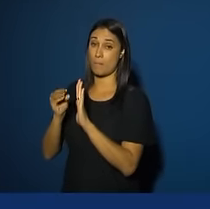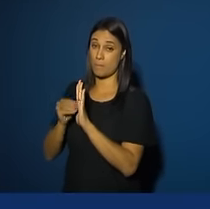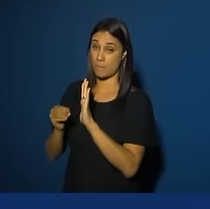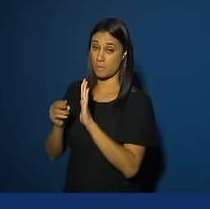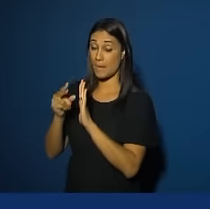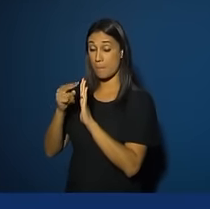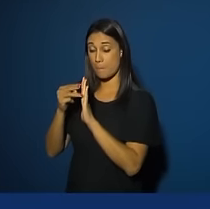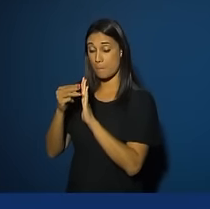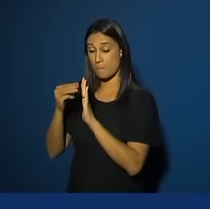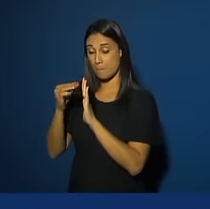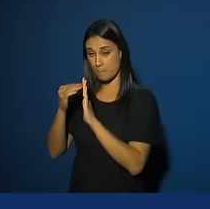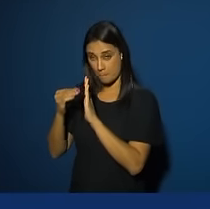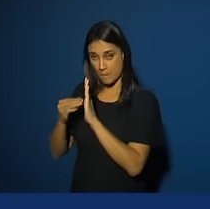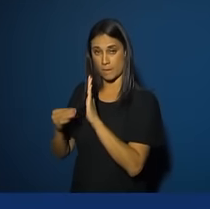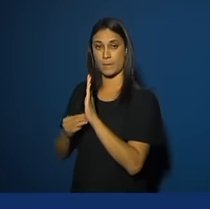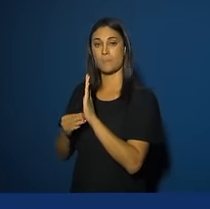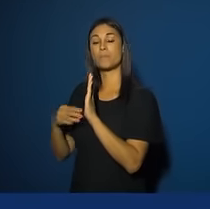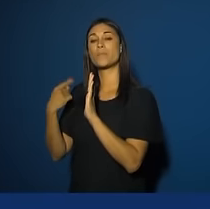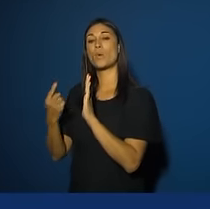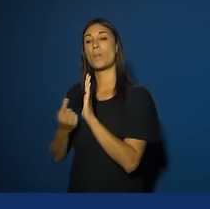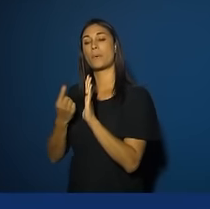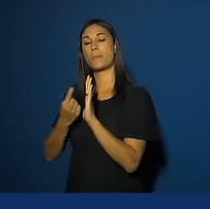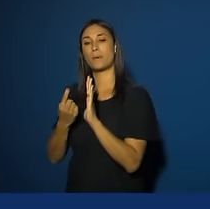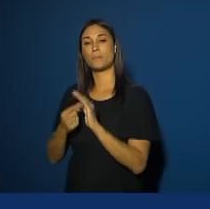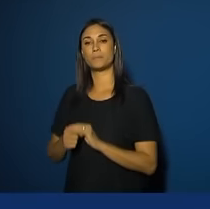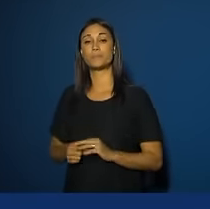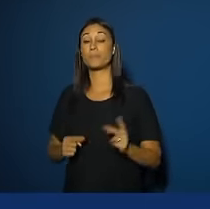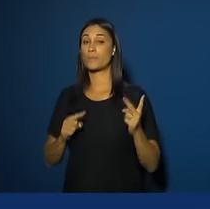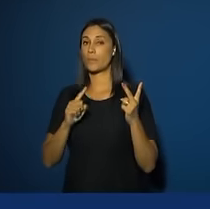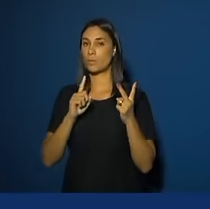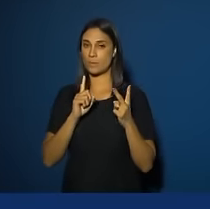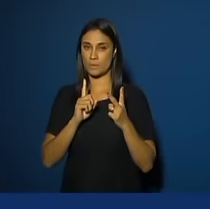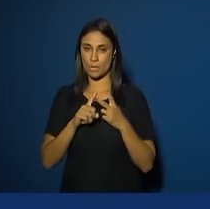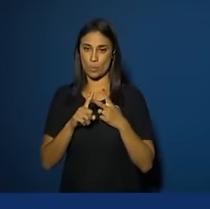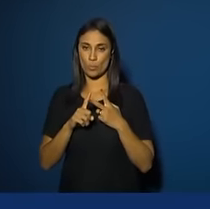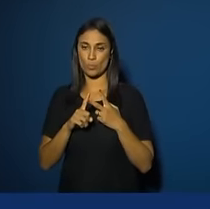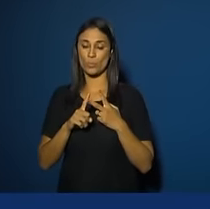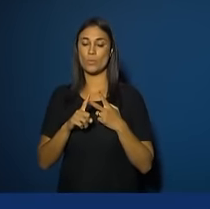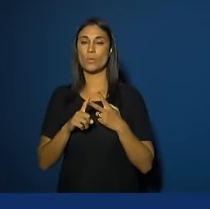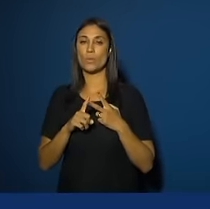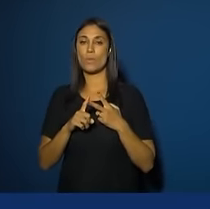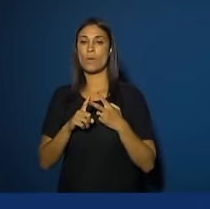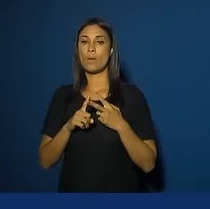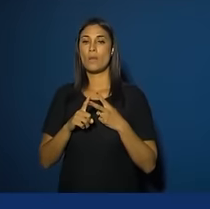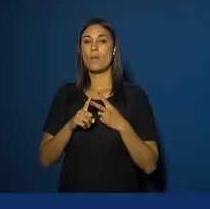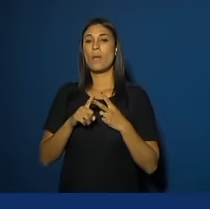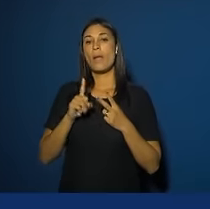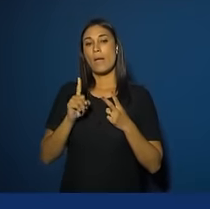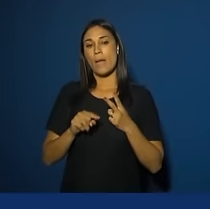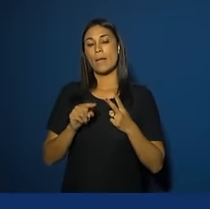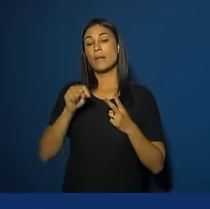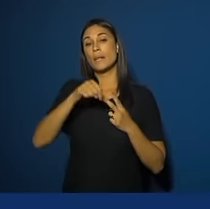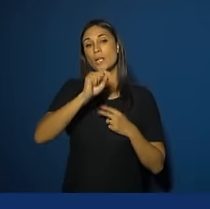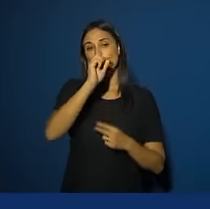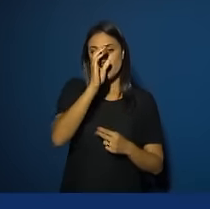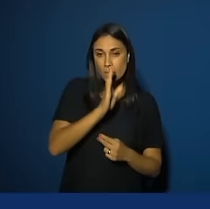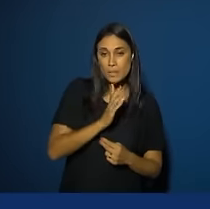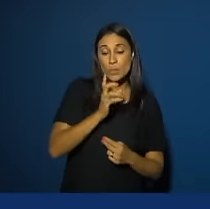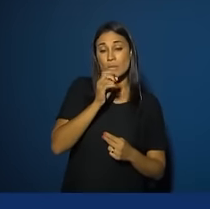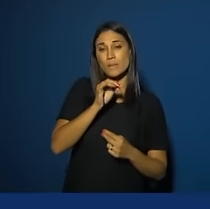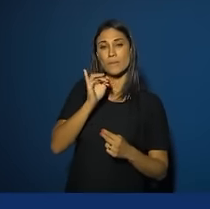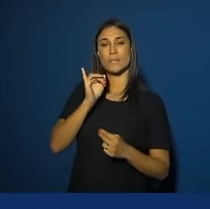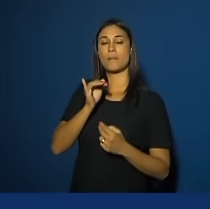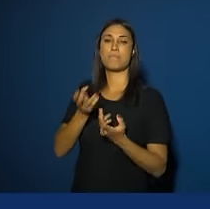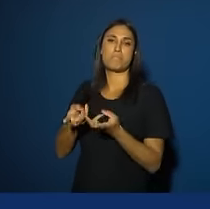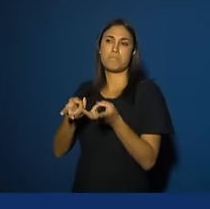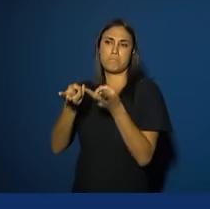Então, esse é um primeiro ponto. O segundo ponto é que, realmente, no Brasil, se a gente olhar o time series,